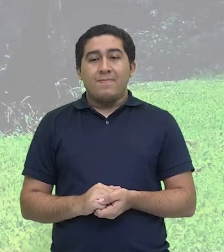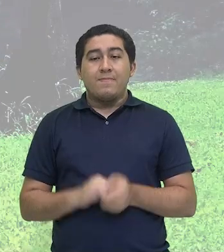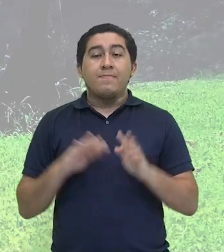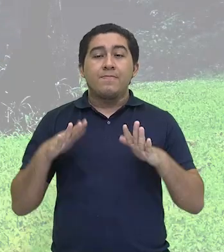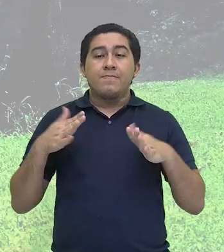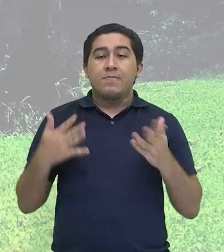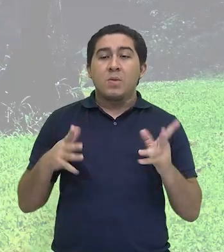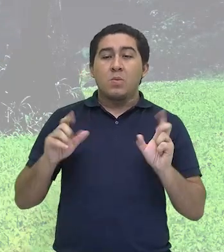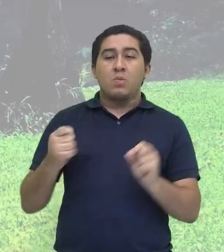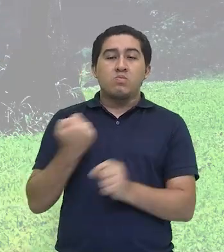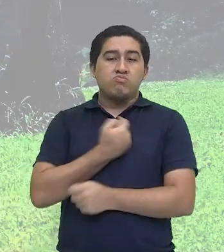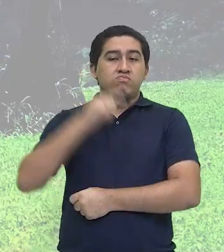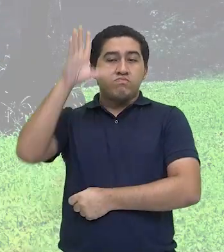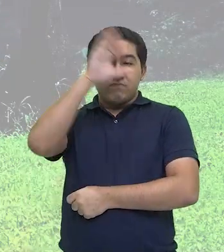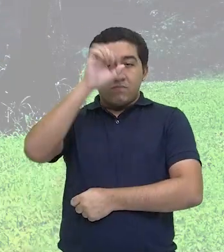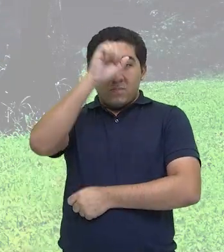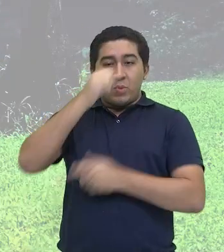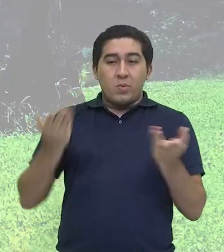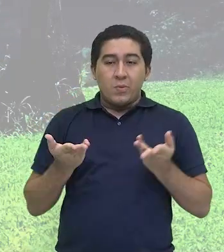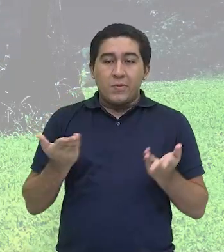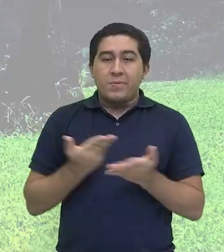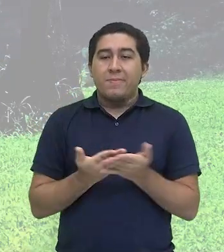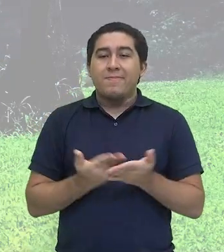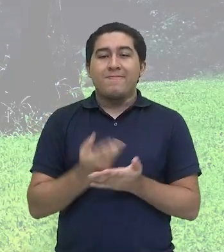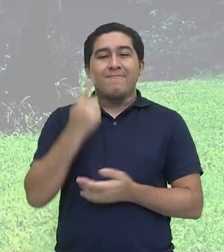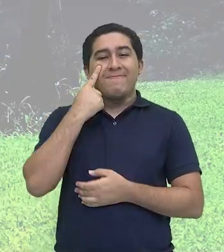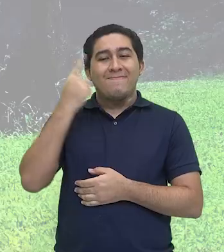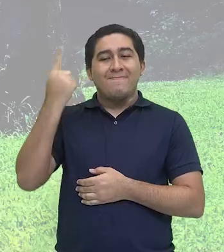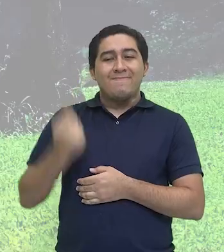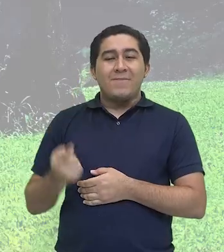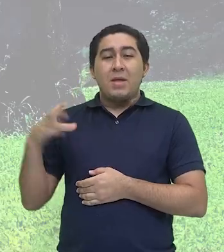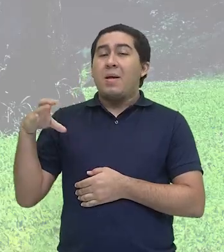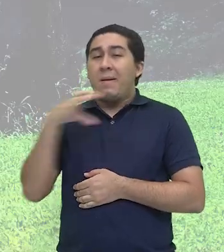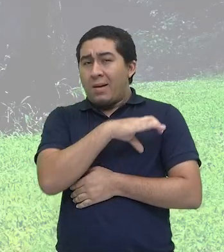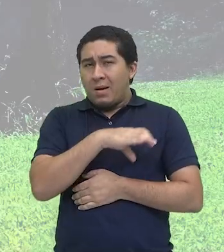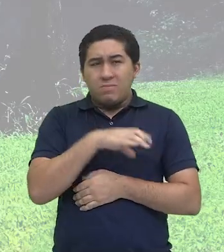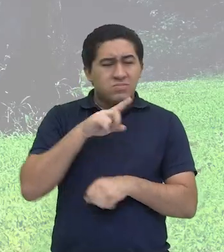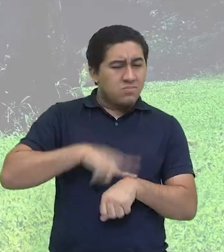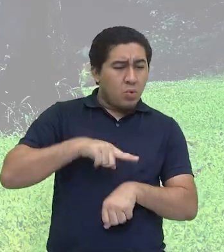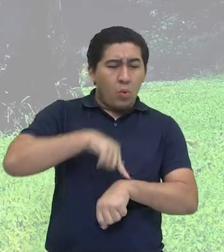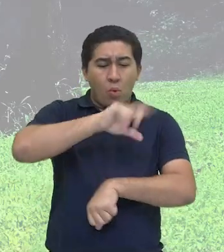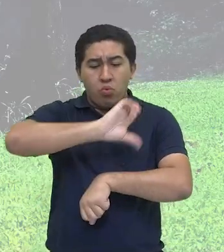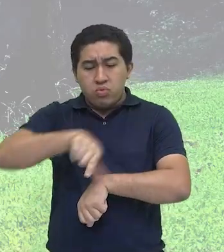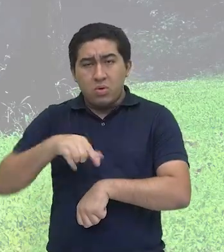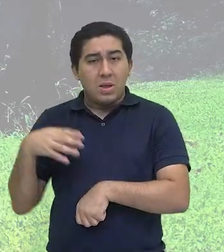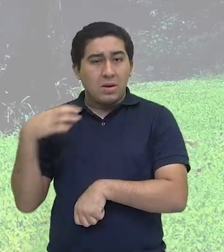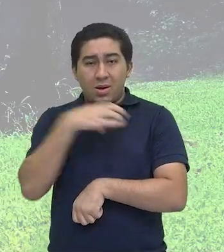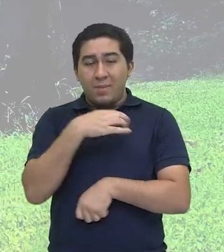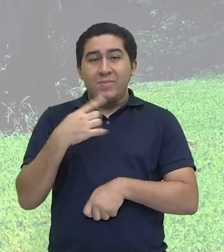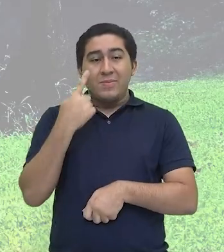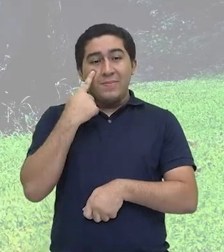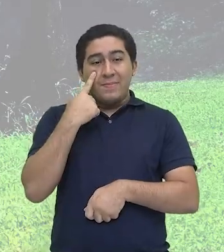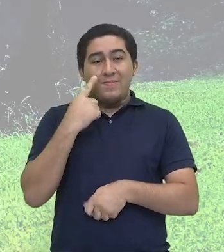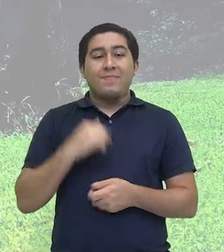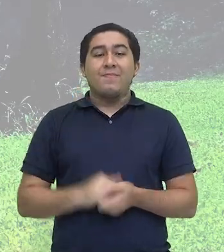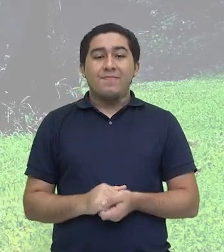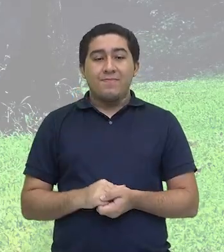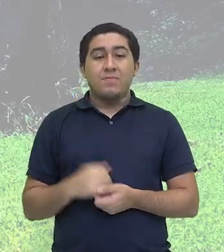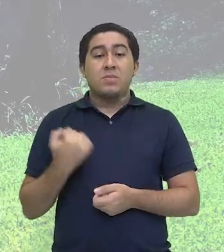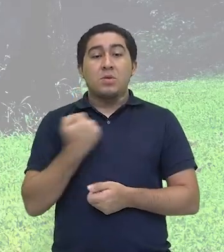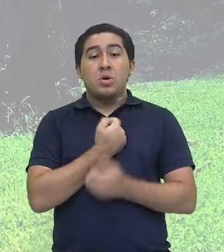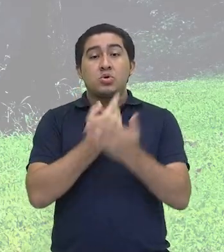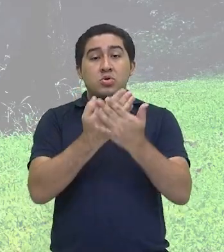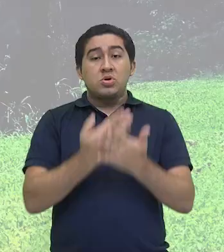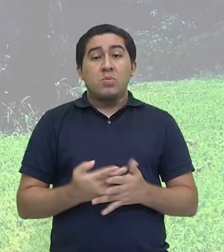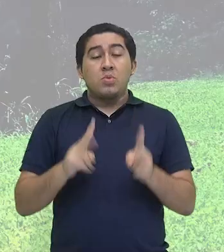Então, o que nós vimos hoje na nossa aula, hein? Foi bem rapidinho, né? Passou o tempo tão rápido. Mas nós vimos aqui o